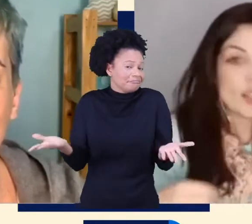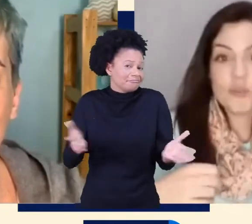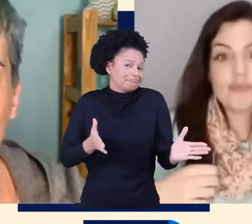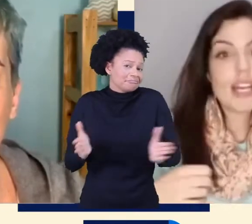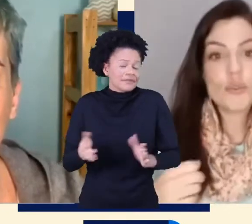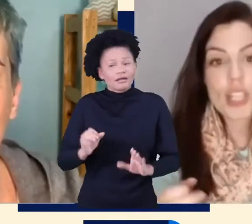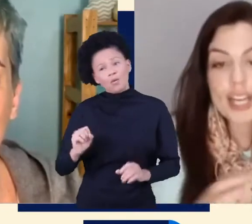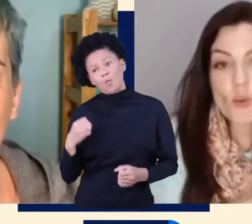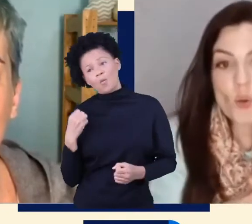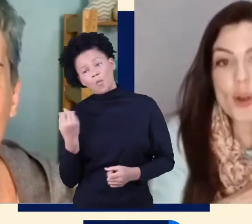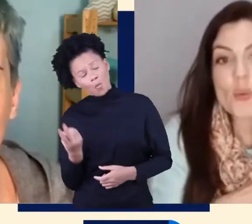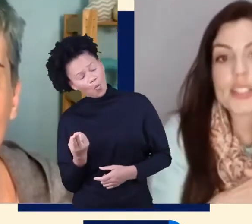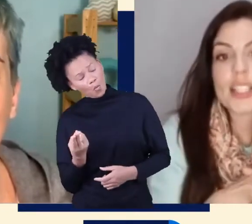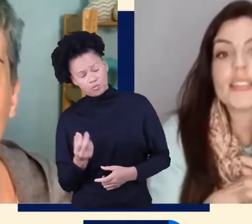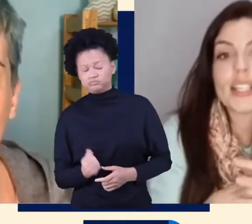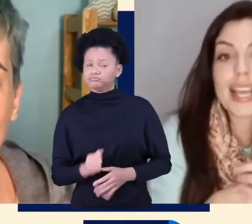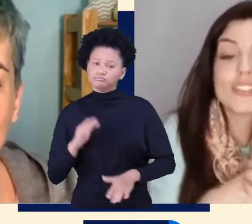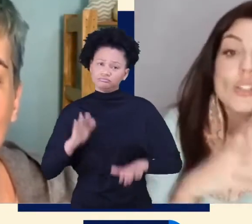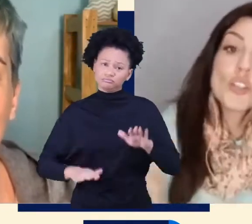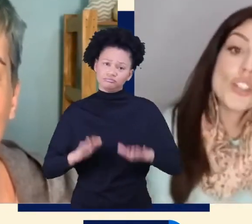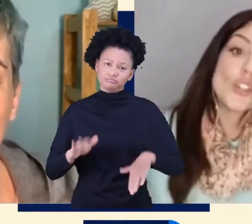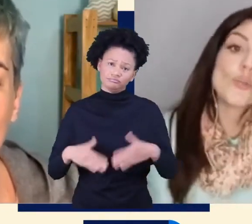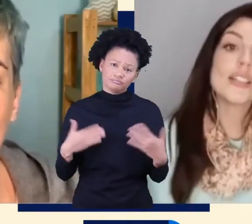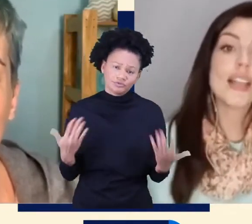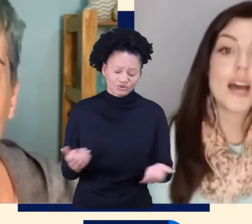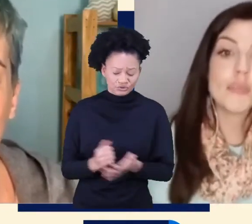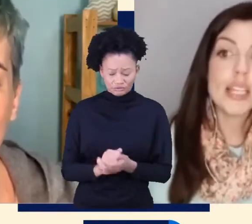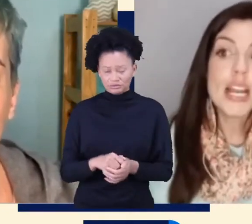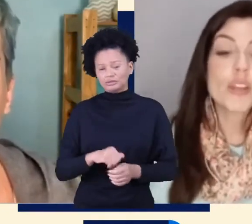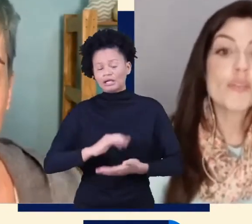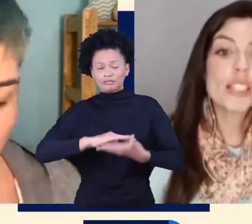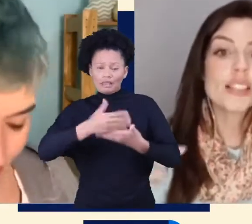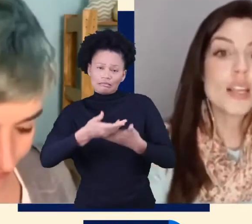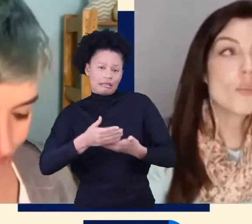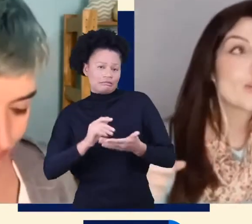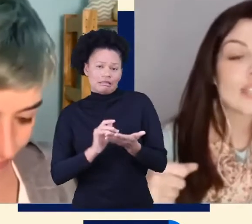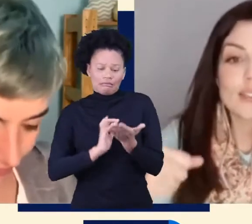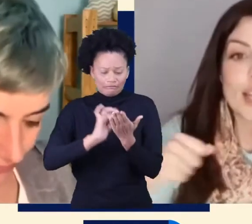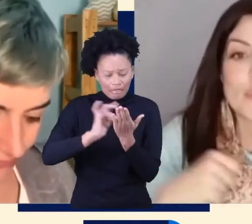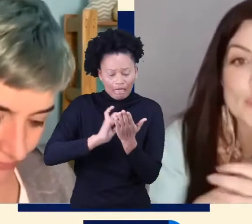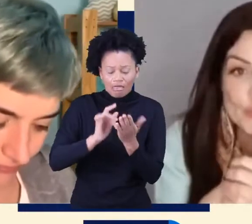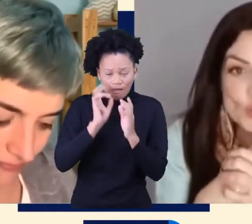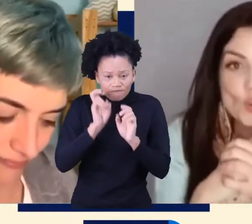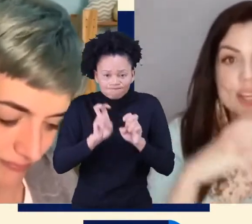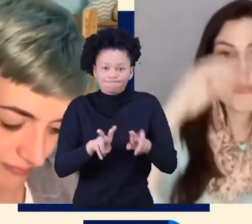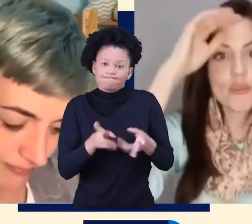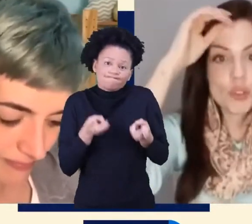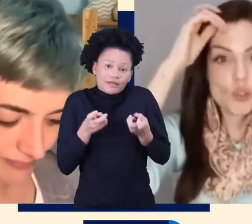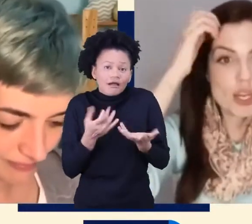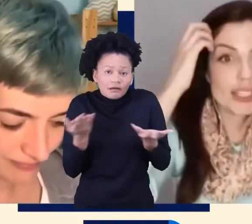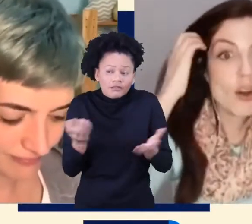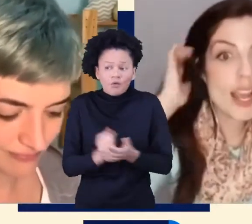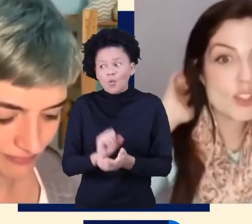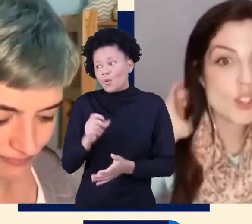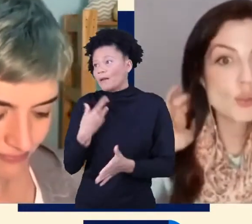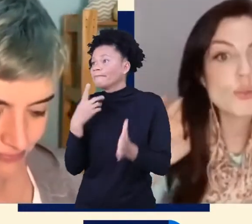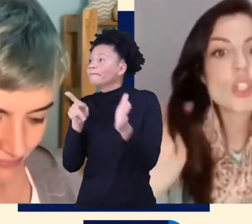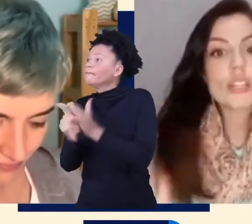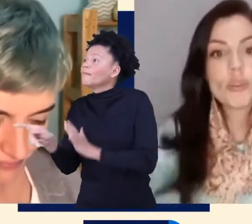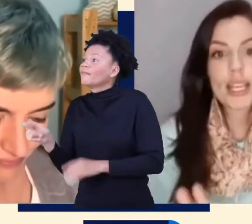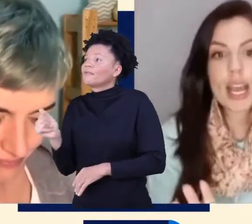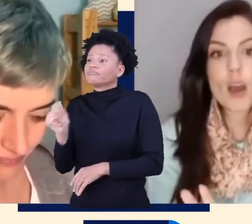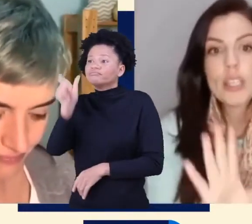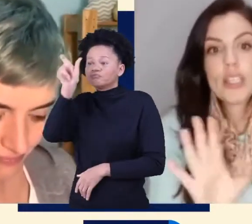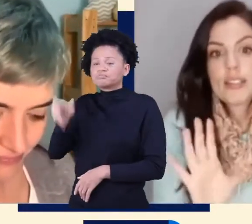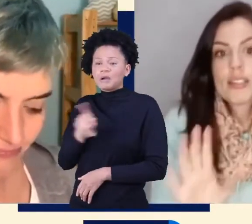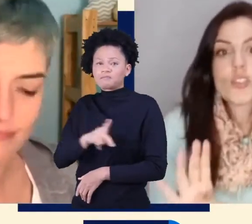já tenham dado de cara com alguma coisa na internet, então a gente nunca sabe. Talvez eles tenham perguntado lá para a professora e a professora não reagiu de um